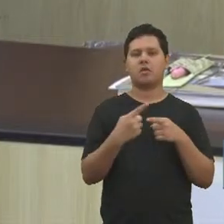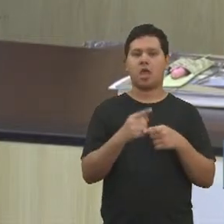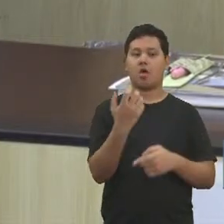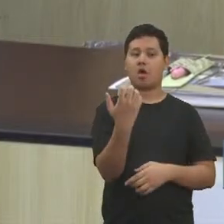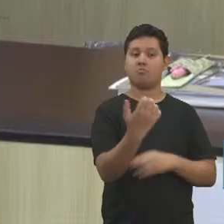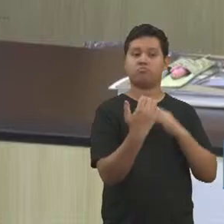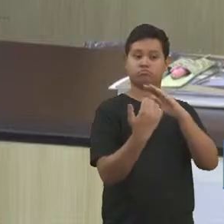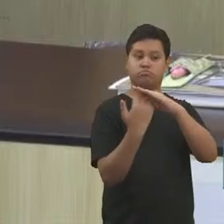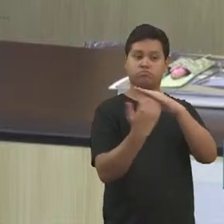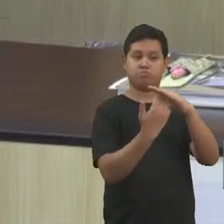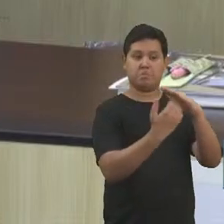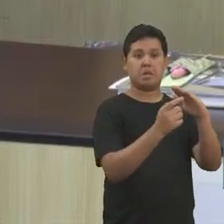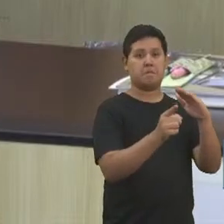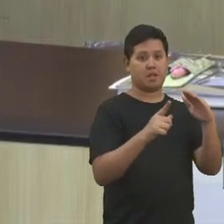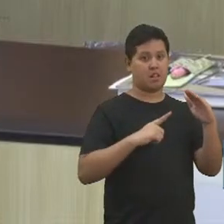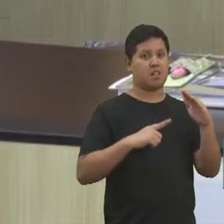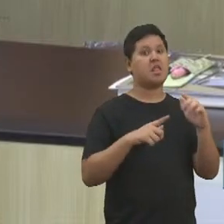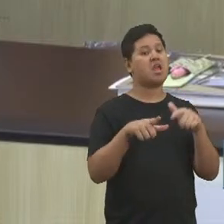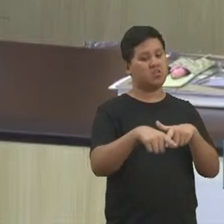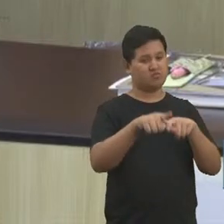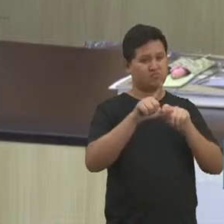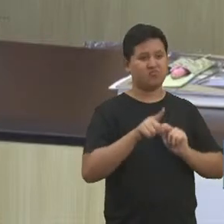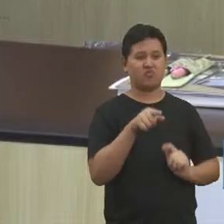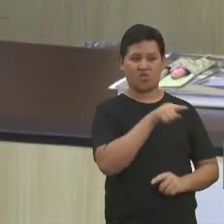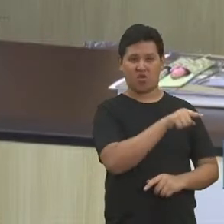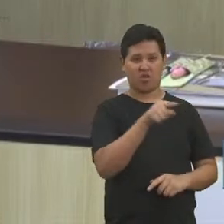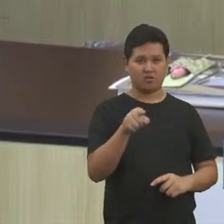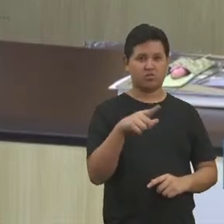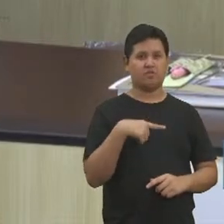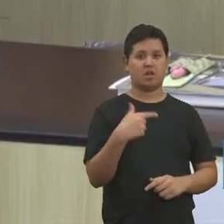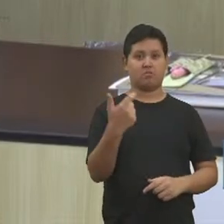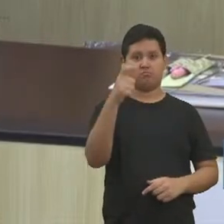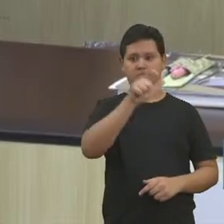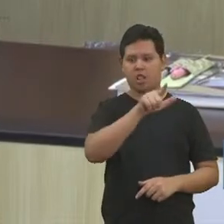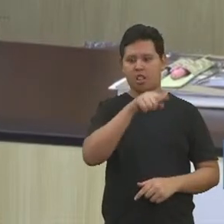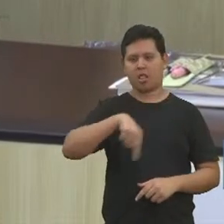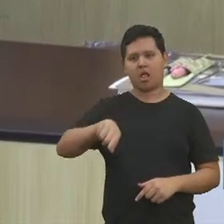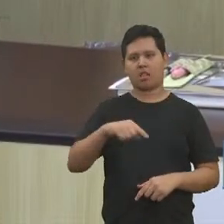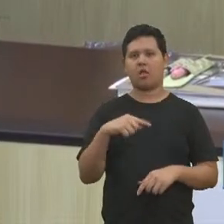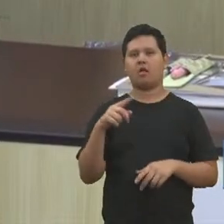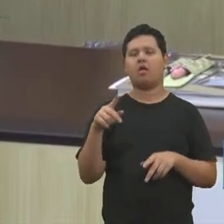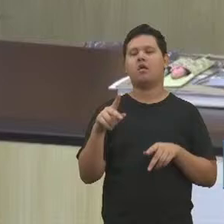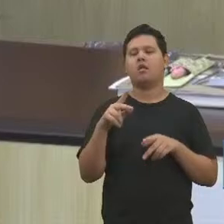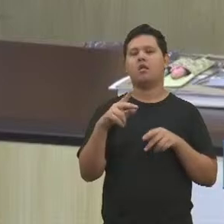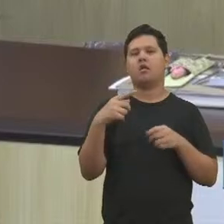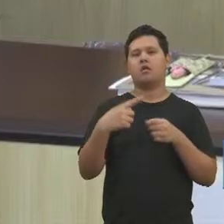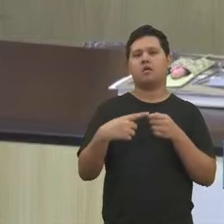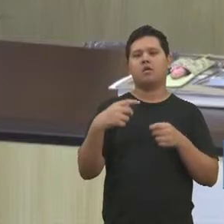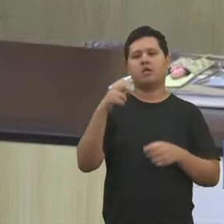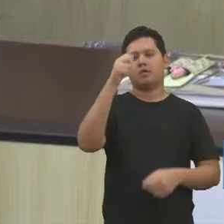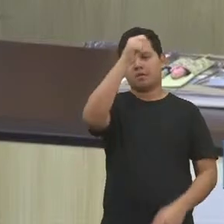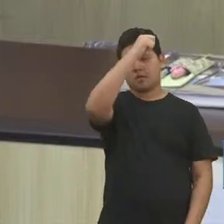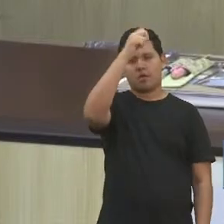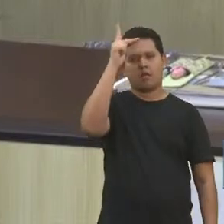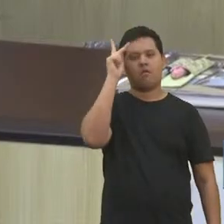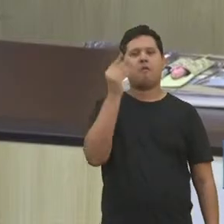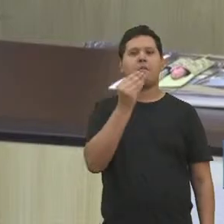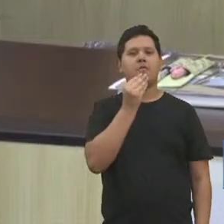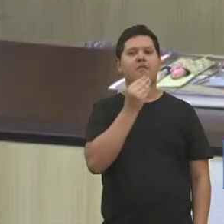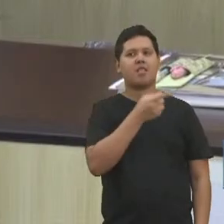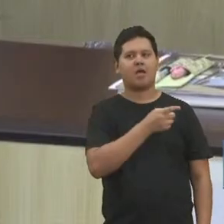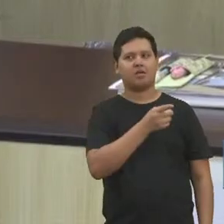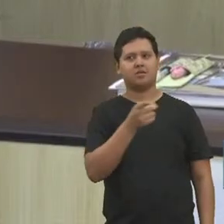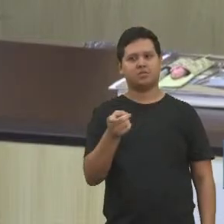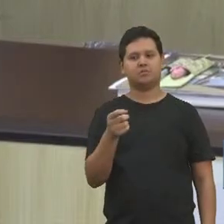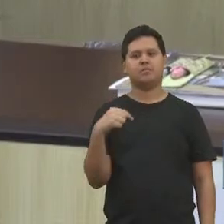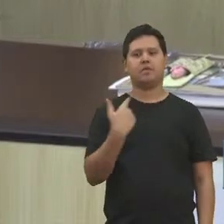têm dívidas altíssimas com o nosso município e não sei se eles estão aproveitando a oportunidade agora desse